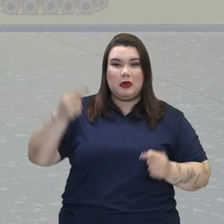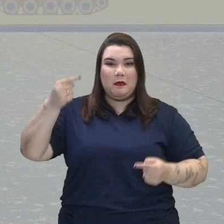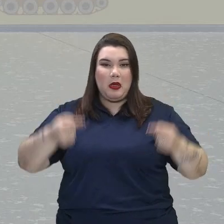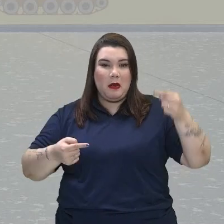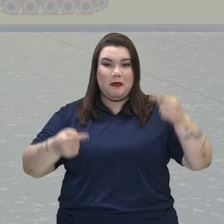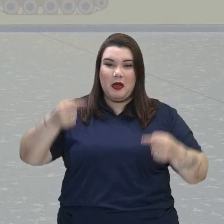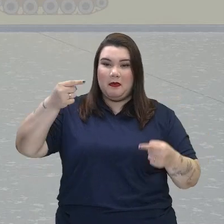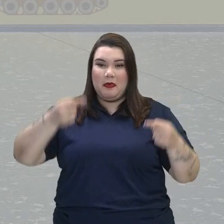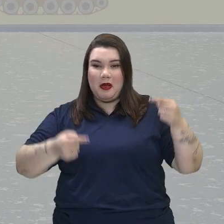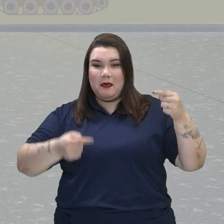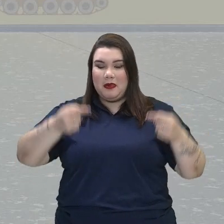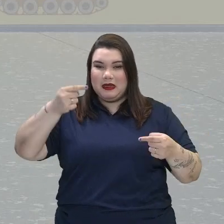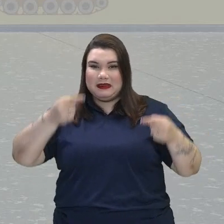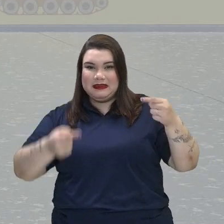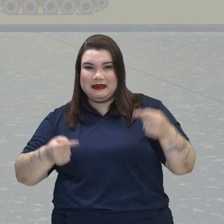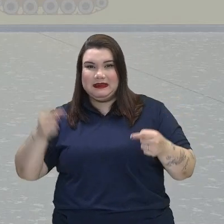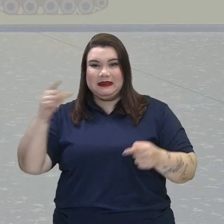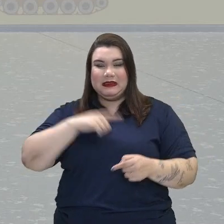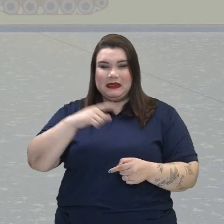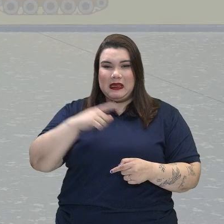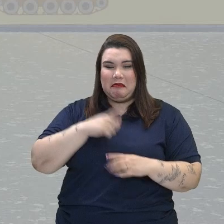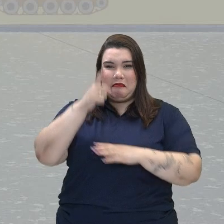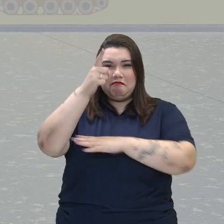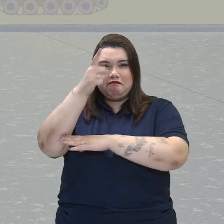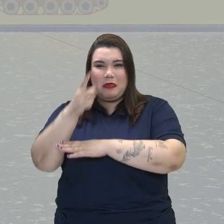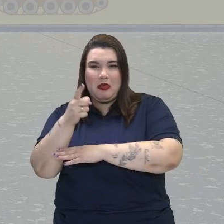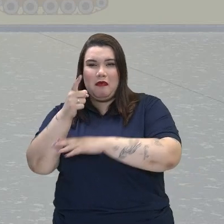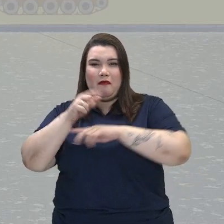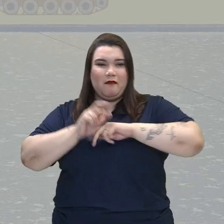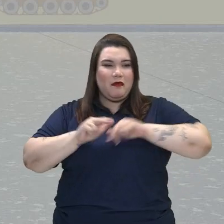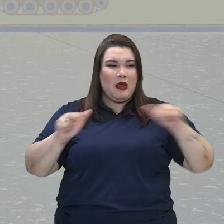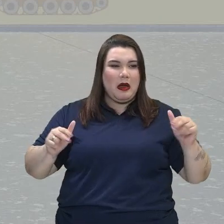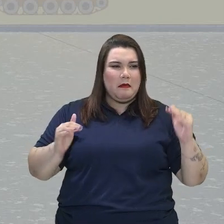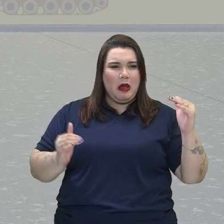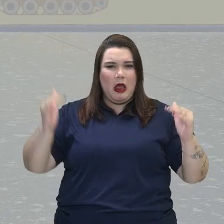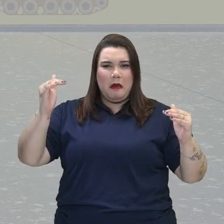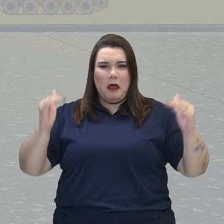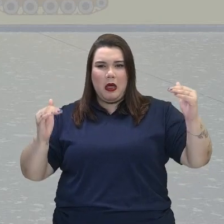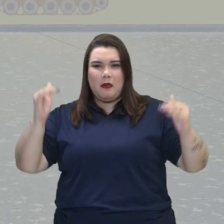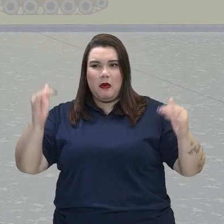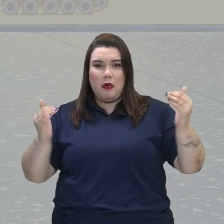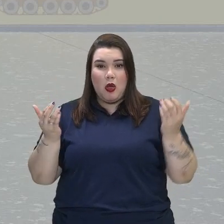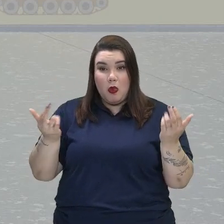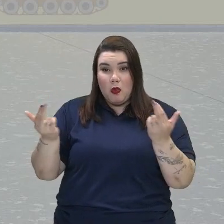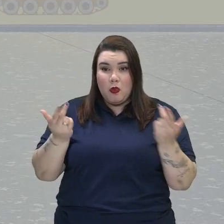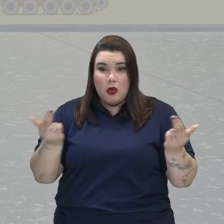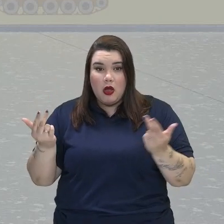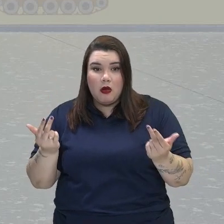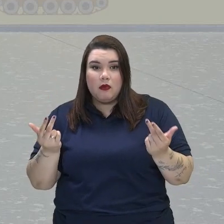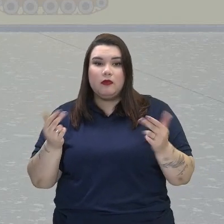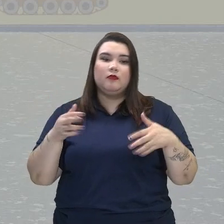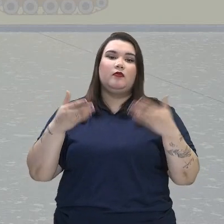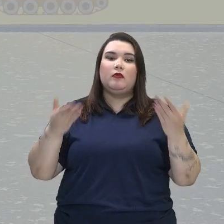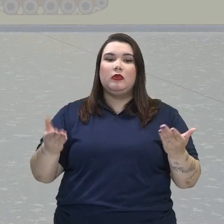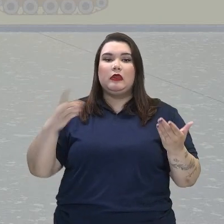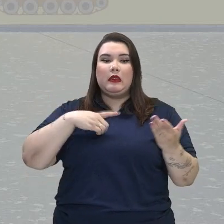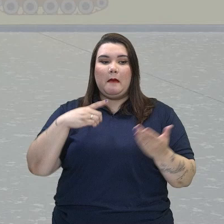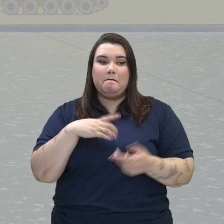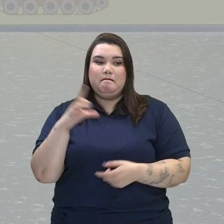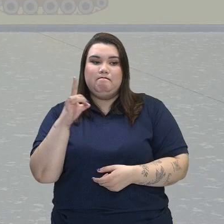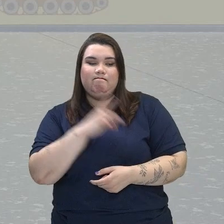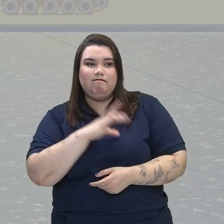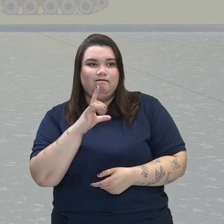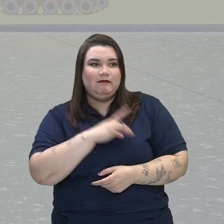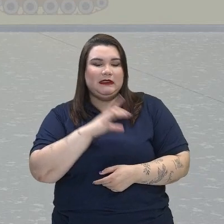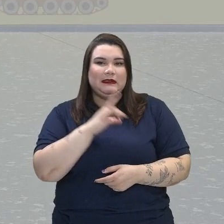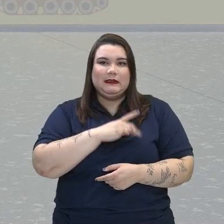estavam fortemente armados e em pé de igualdade em relação às suas armas, havia esse medo